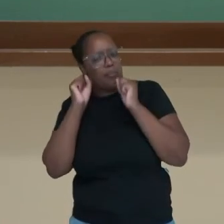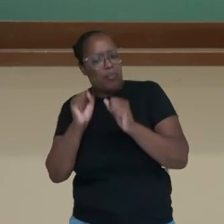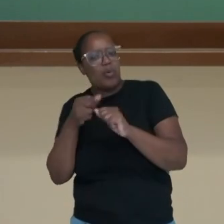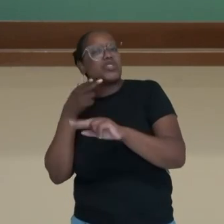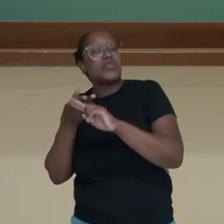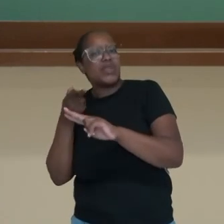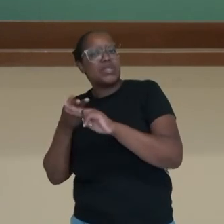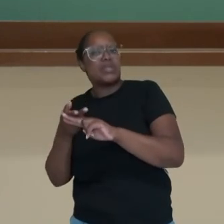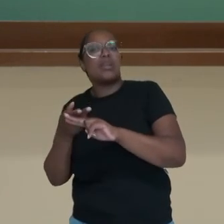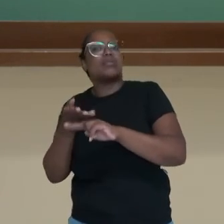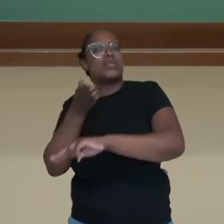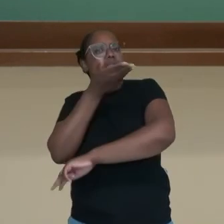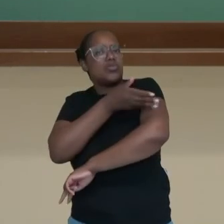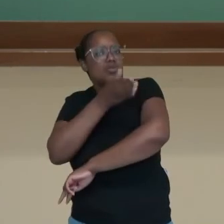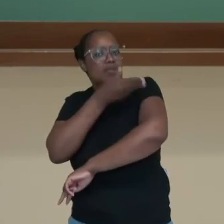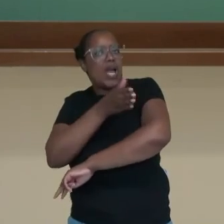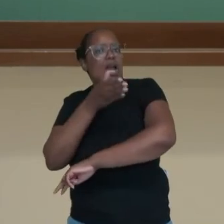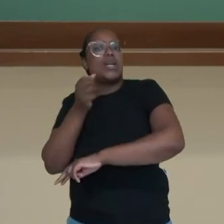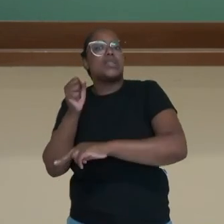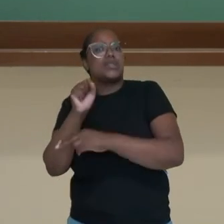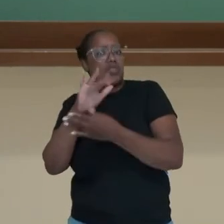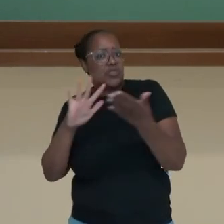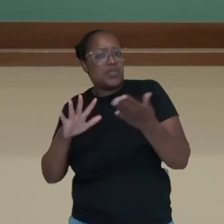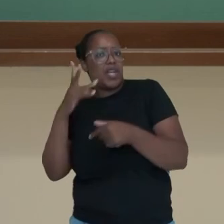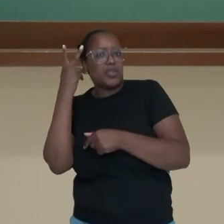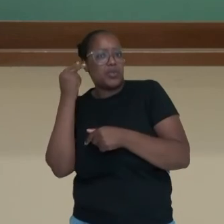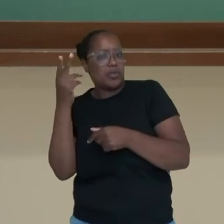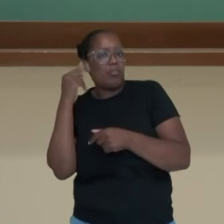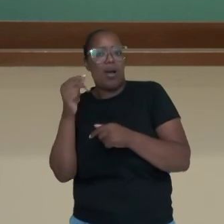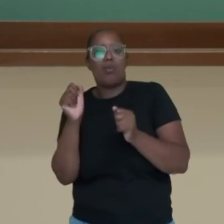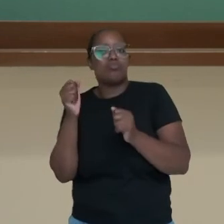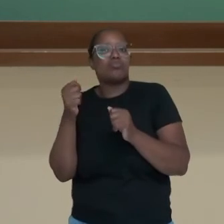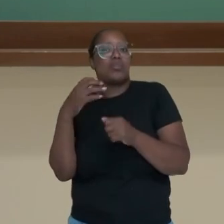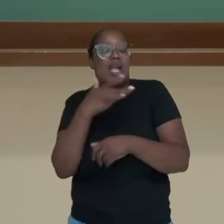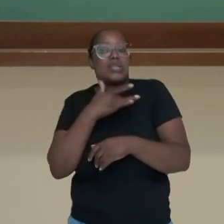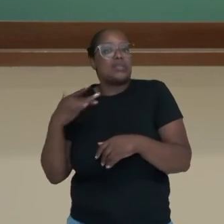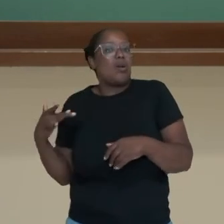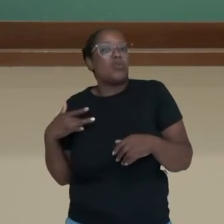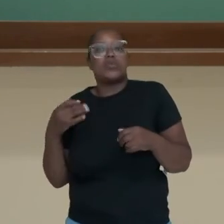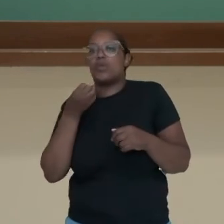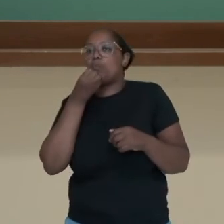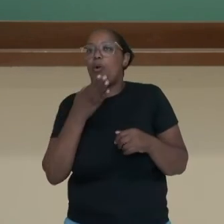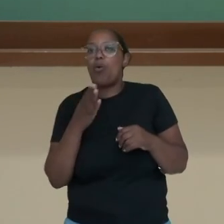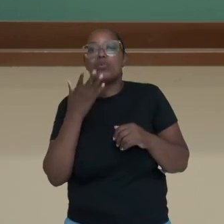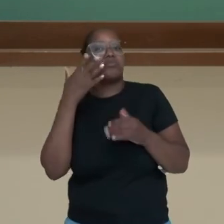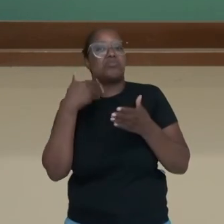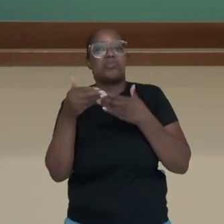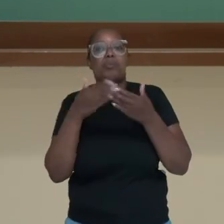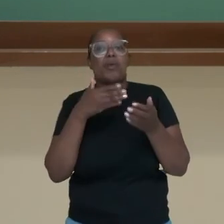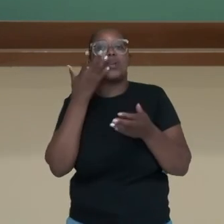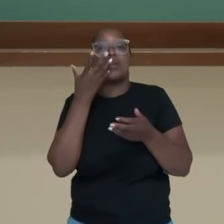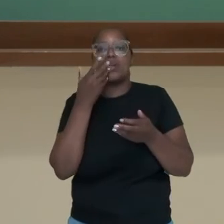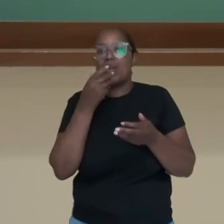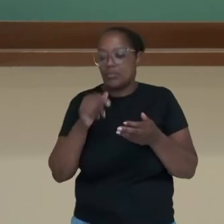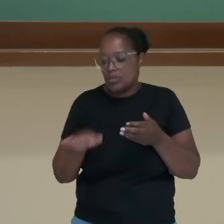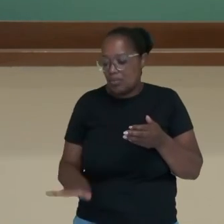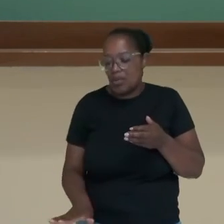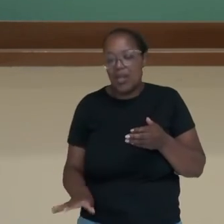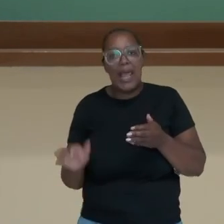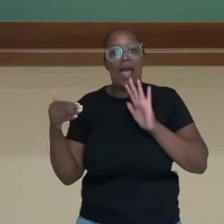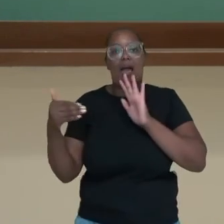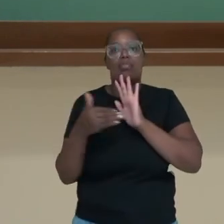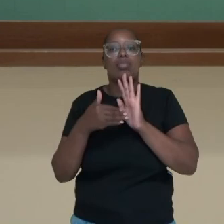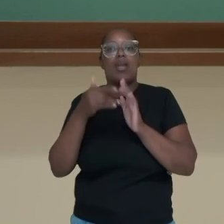qualquer faixa etária, desde uma criança pequena até uma terceira idade. É um esporte